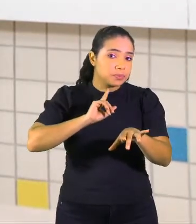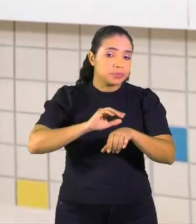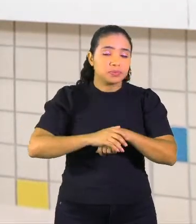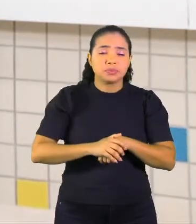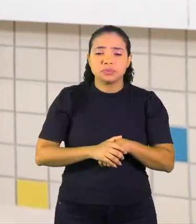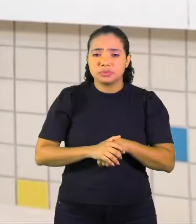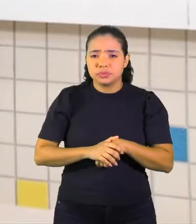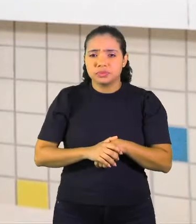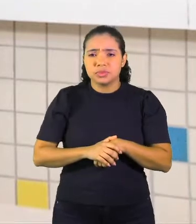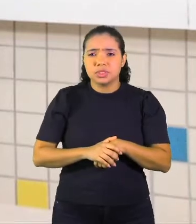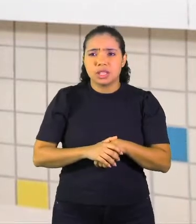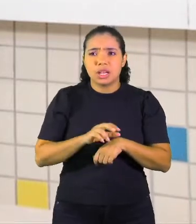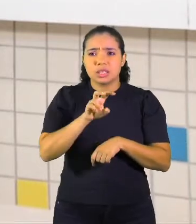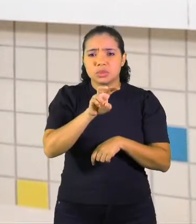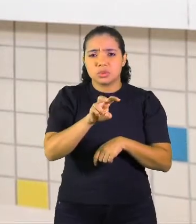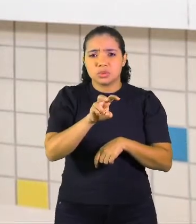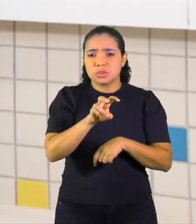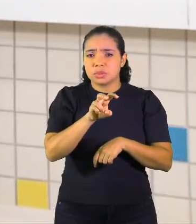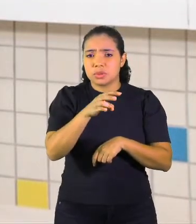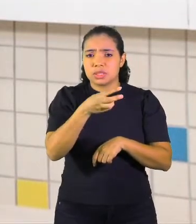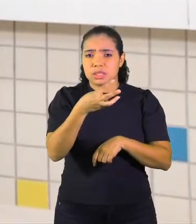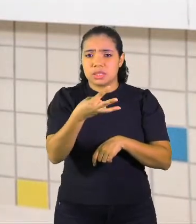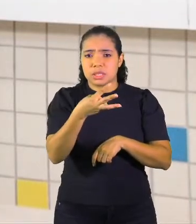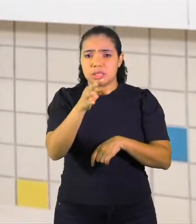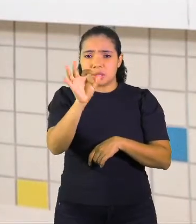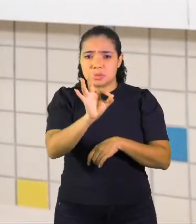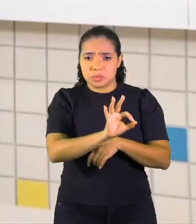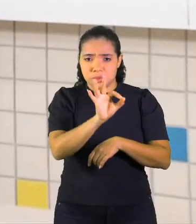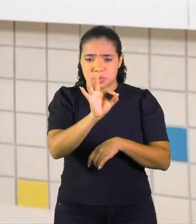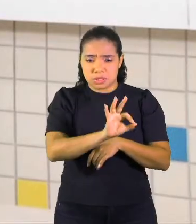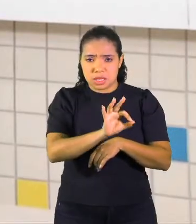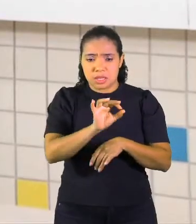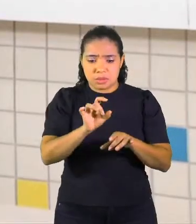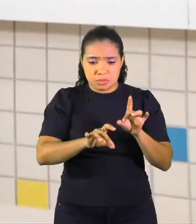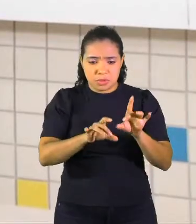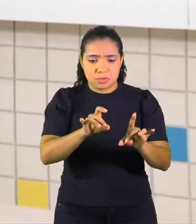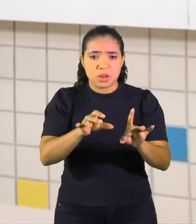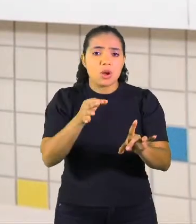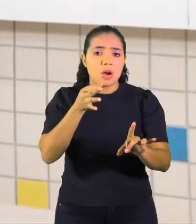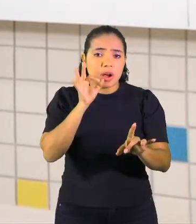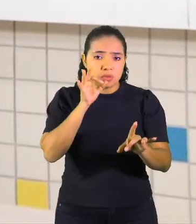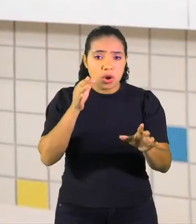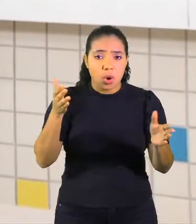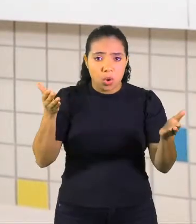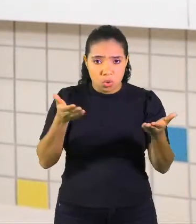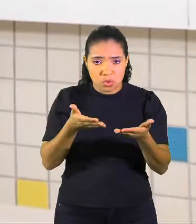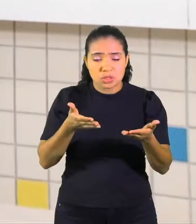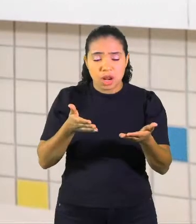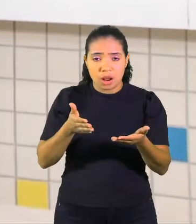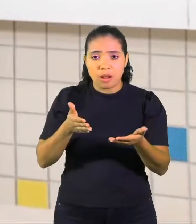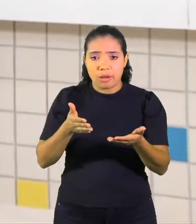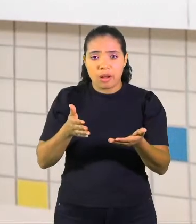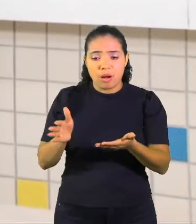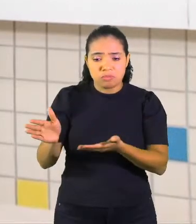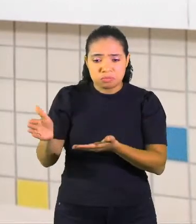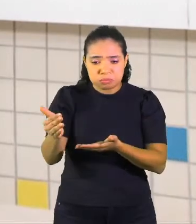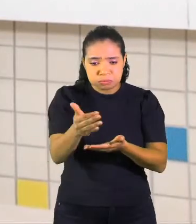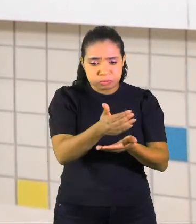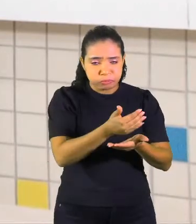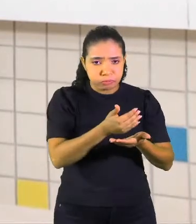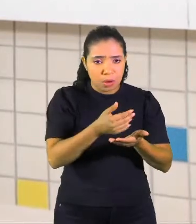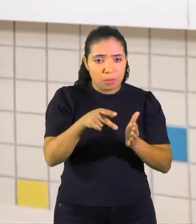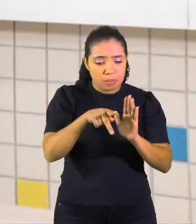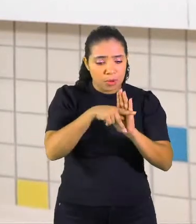onde 53% da produção do nosso café hoje vem de